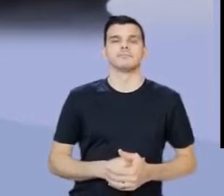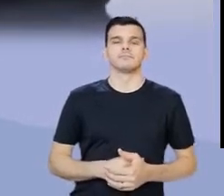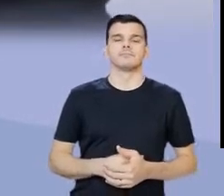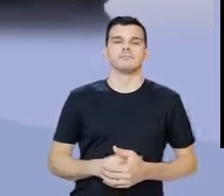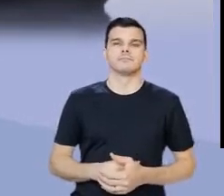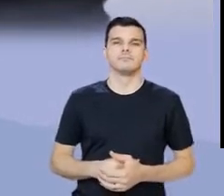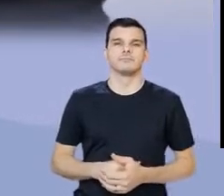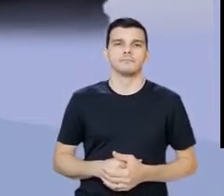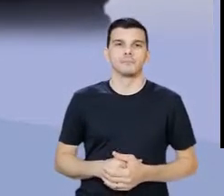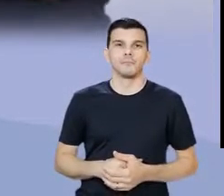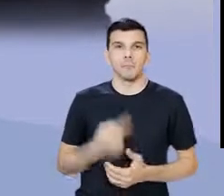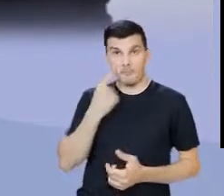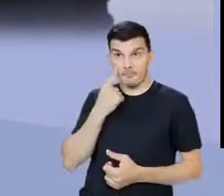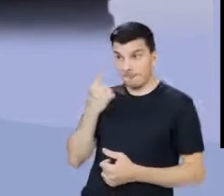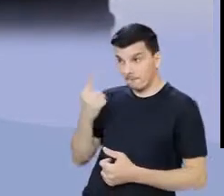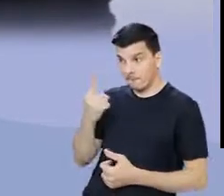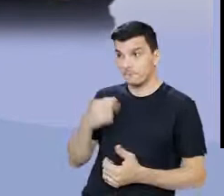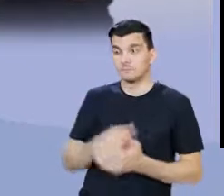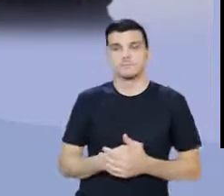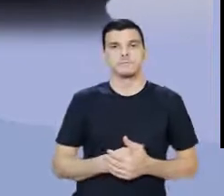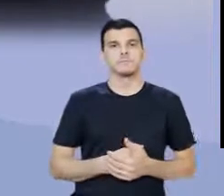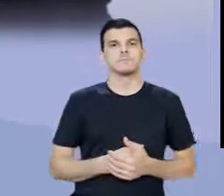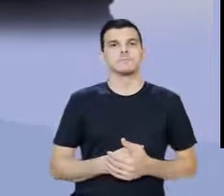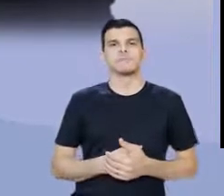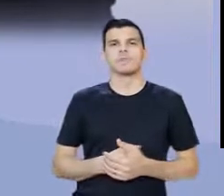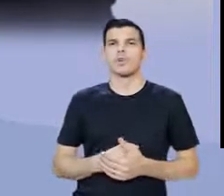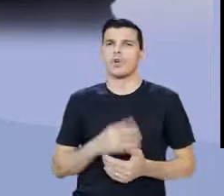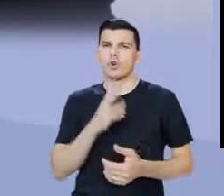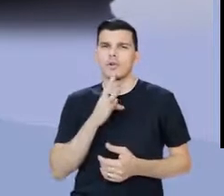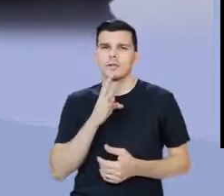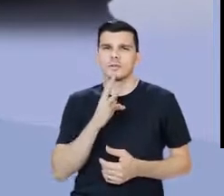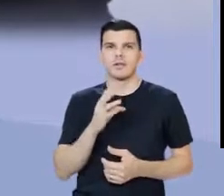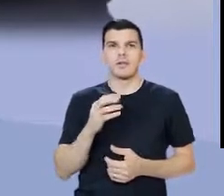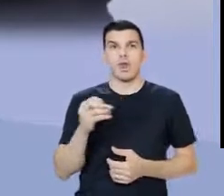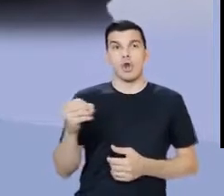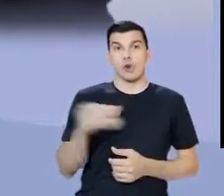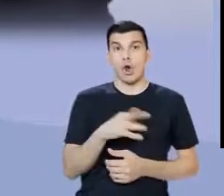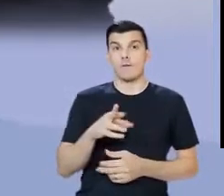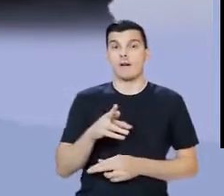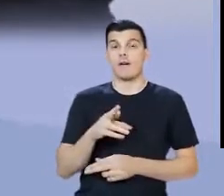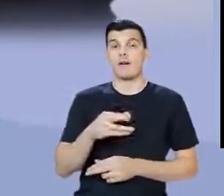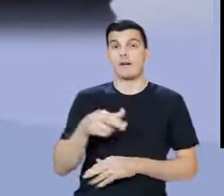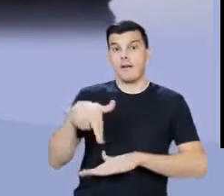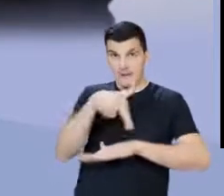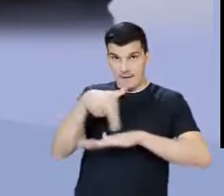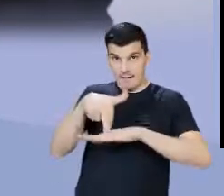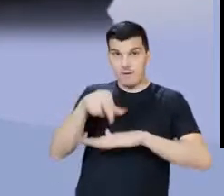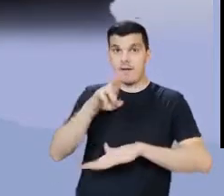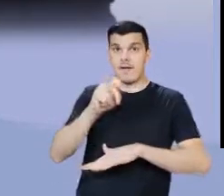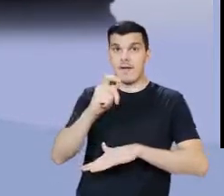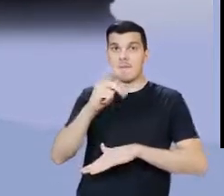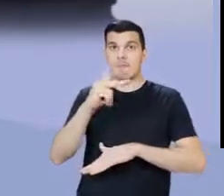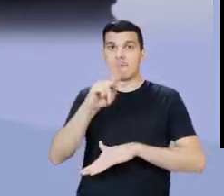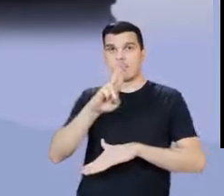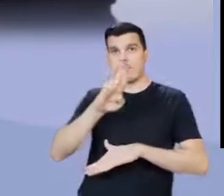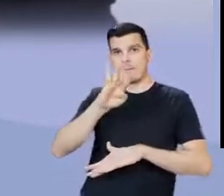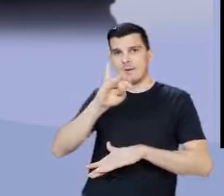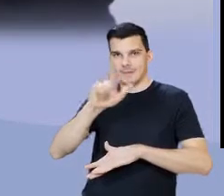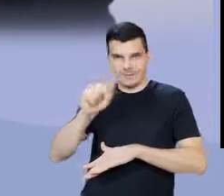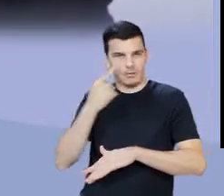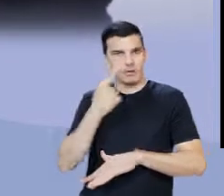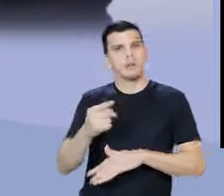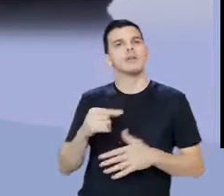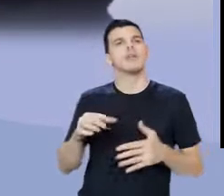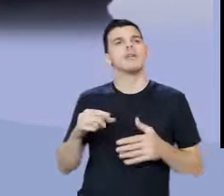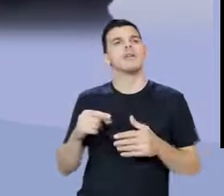poder realmente fechar com chave de ouro. Acompanha comigo aí, ó. Batizado por Tancredo Neves de Nova República, o período que